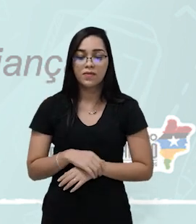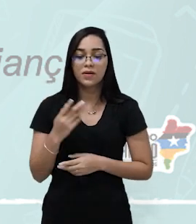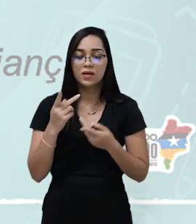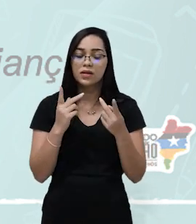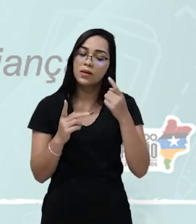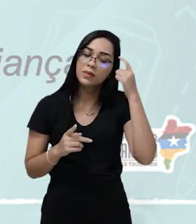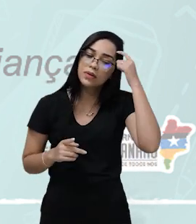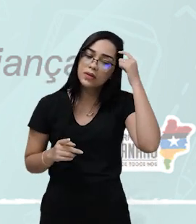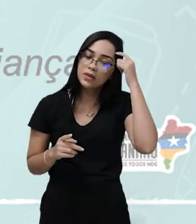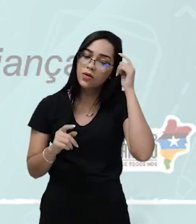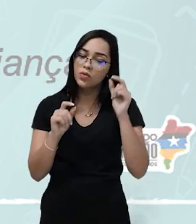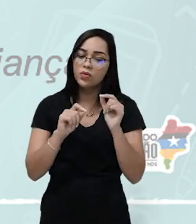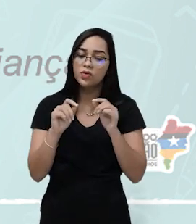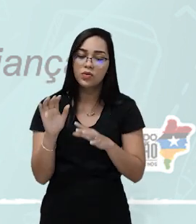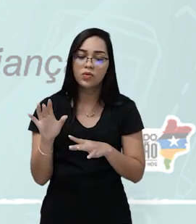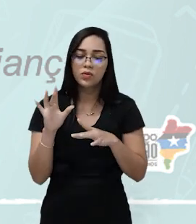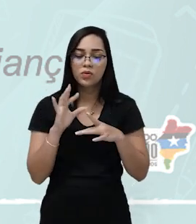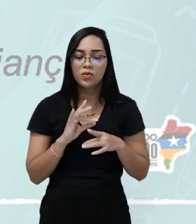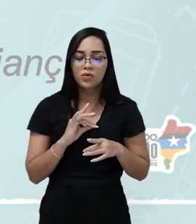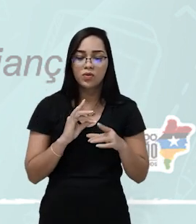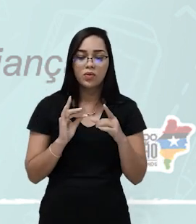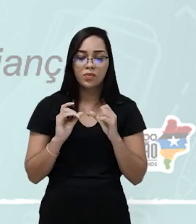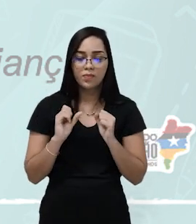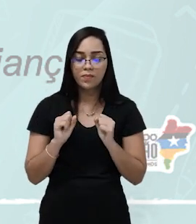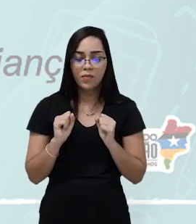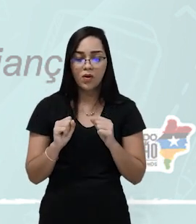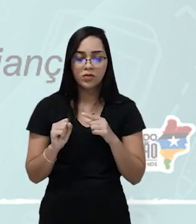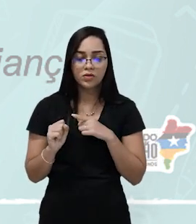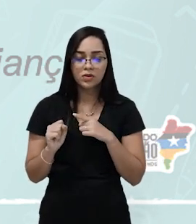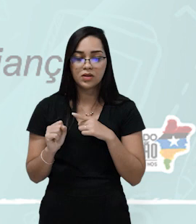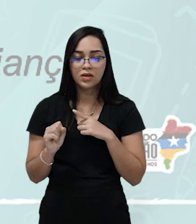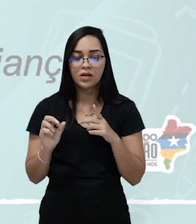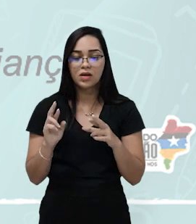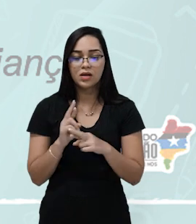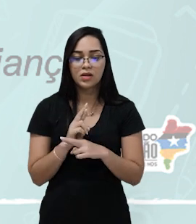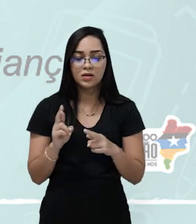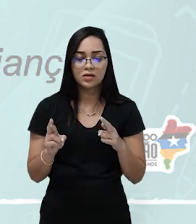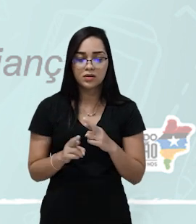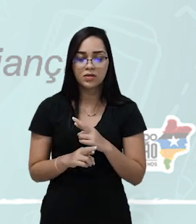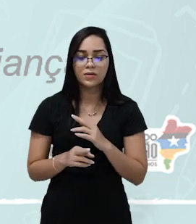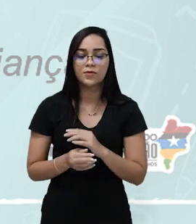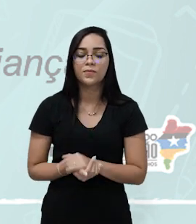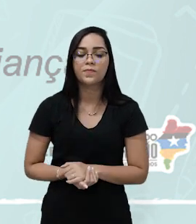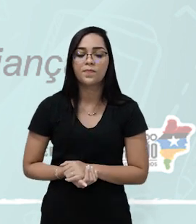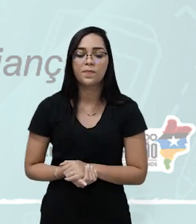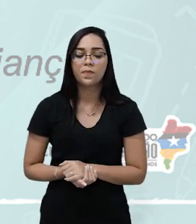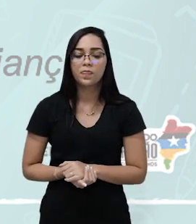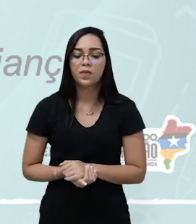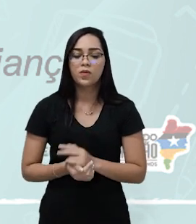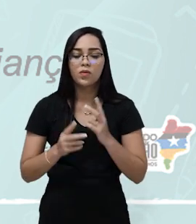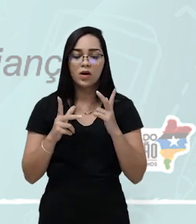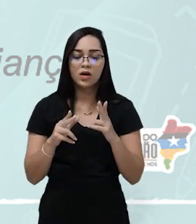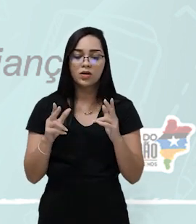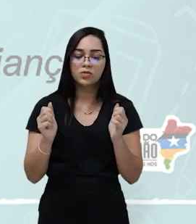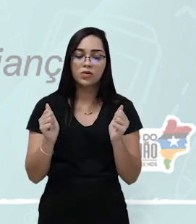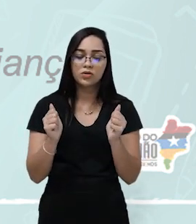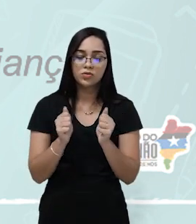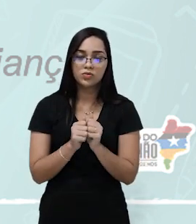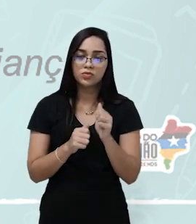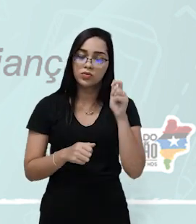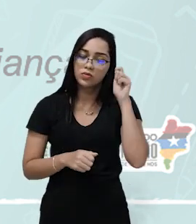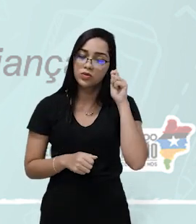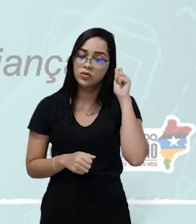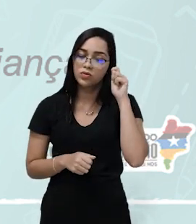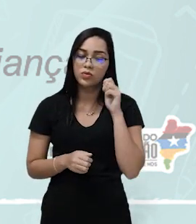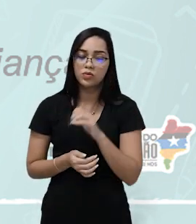Essa fala dará a ideia da cena, se adotar uma encenação mais simplificada e pode ser conservada mesmo que